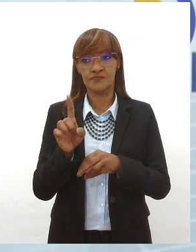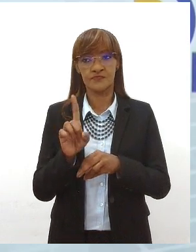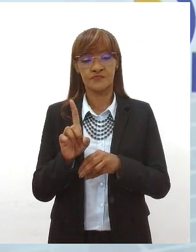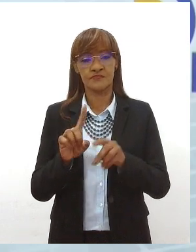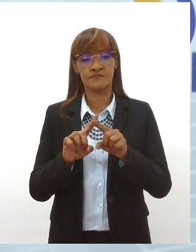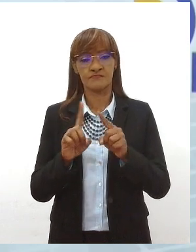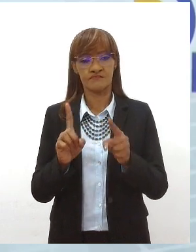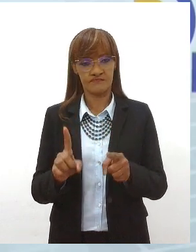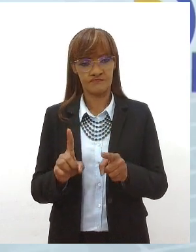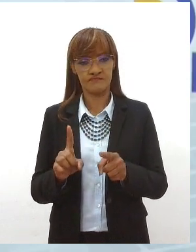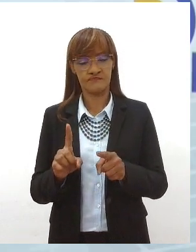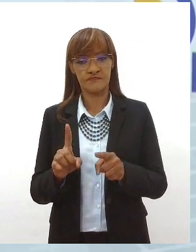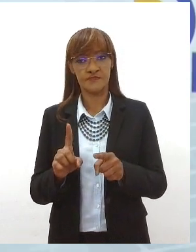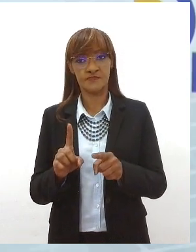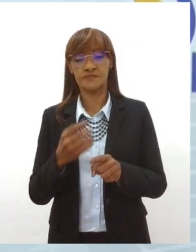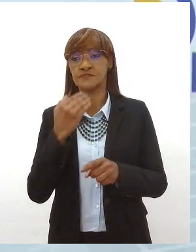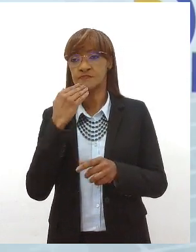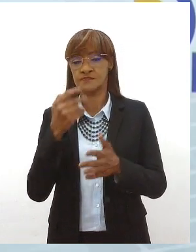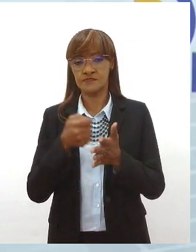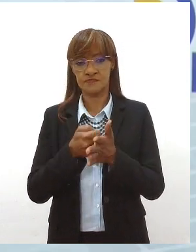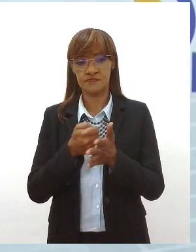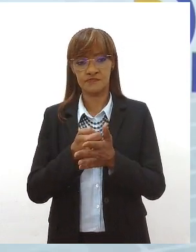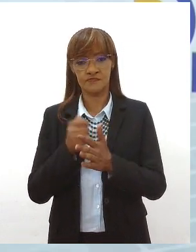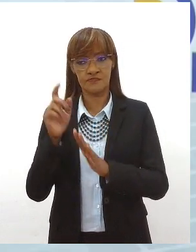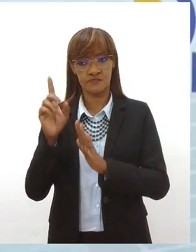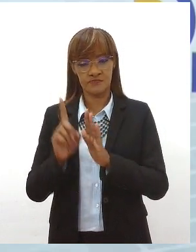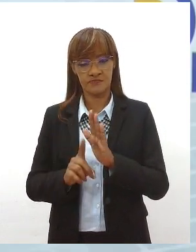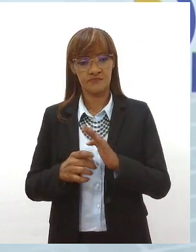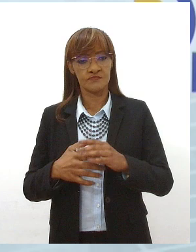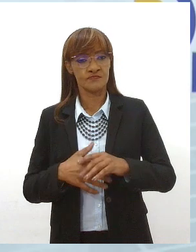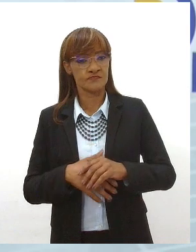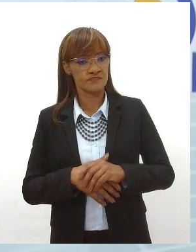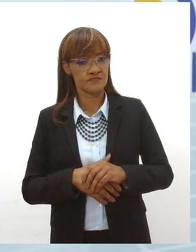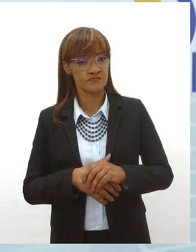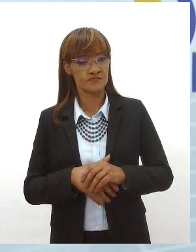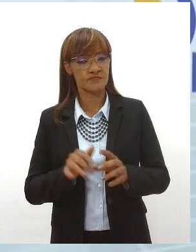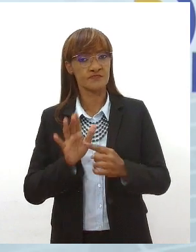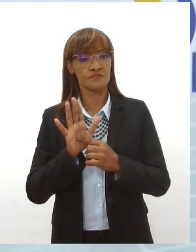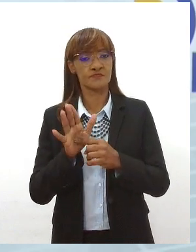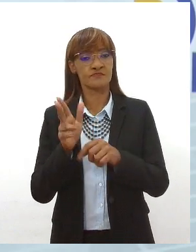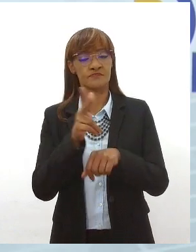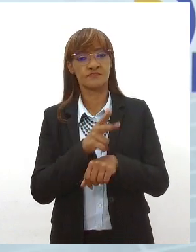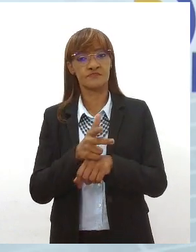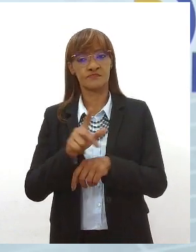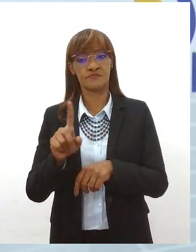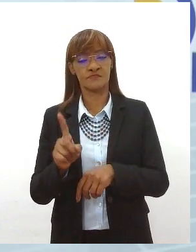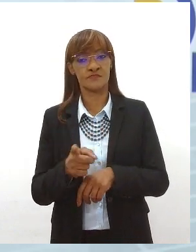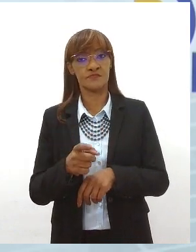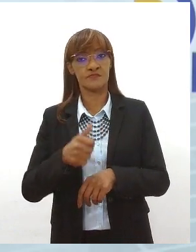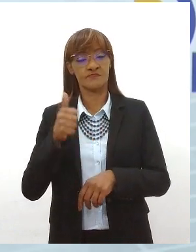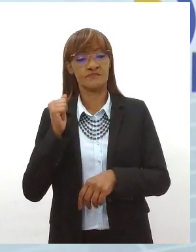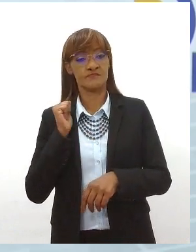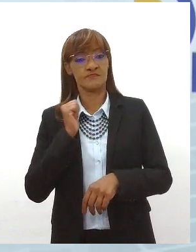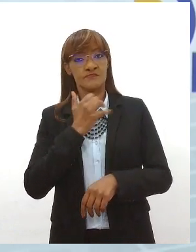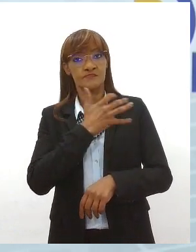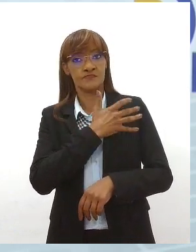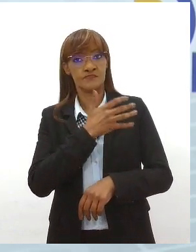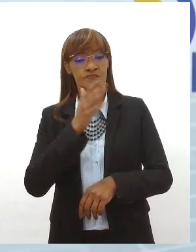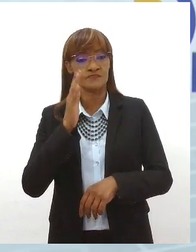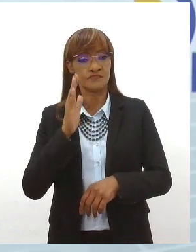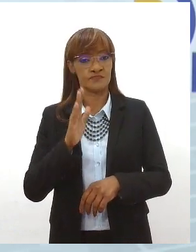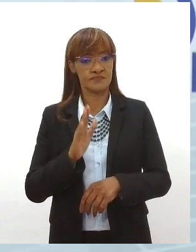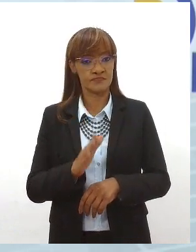direitos a essas mulheres. O deputado Luizão apresentou um vídeo da ex-primeira-dama do Brasil, Michele Bolsonaro, que saudou todas as mulheres